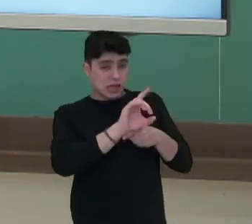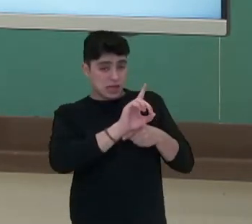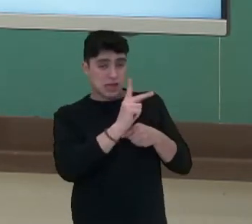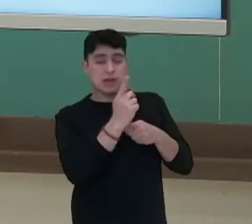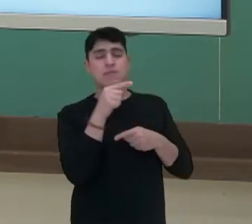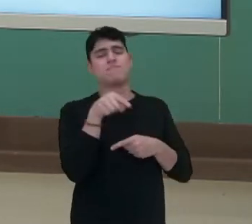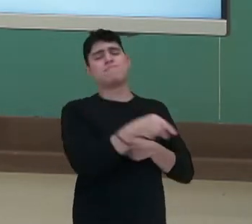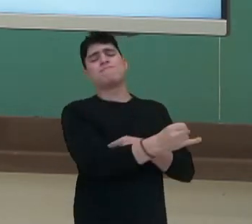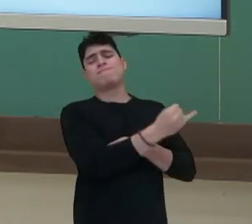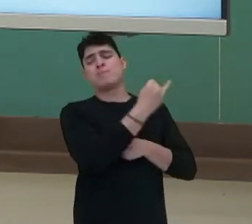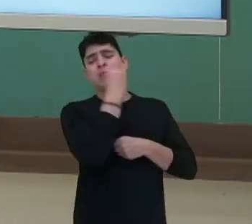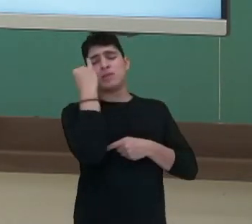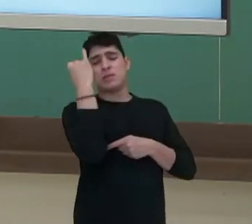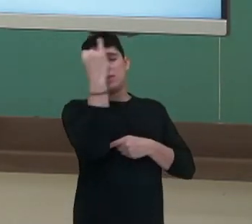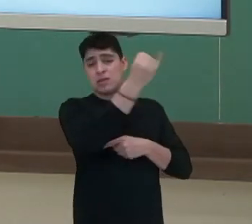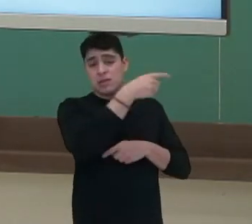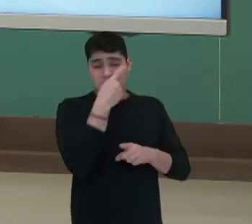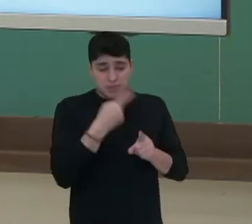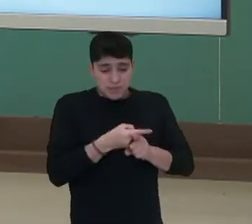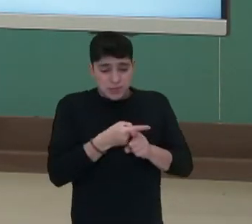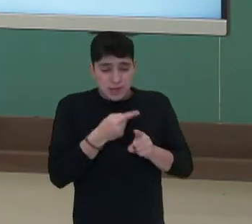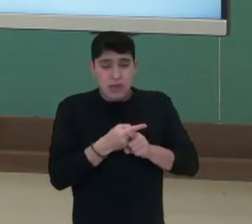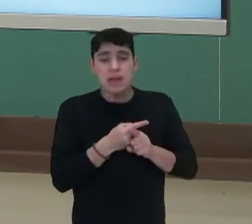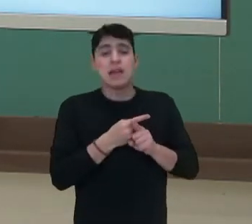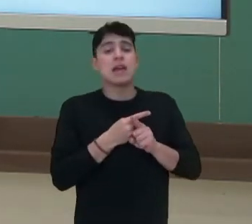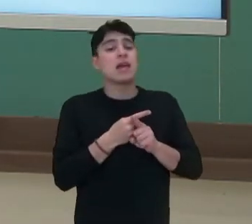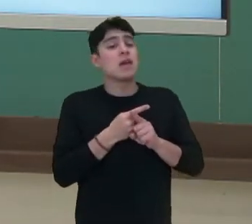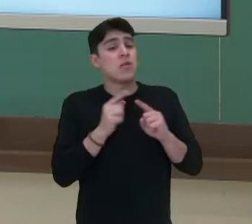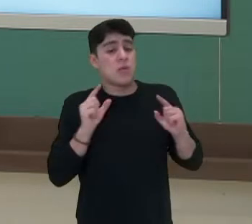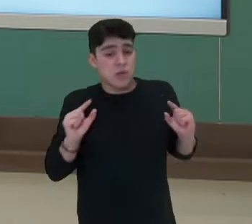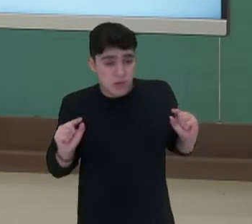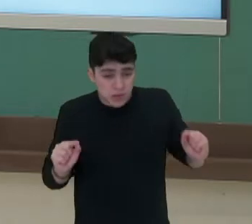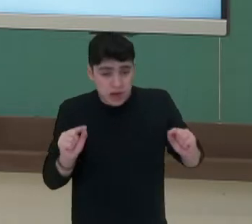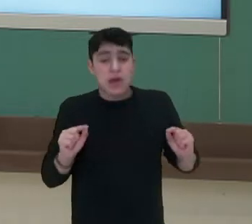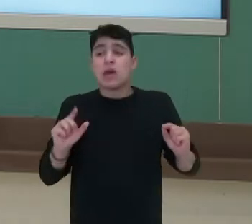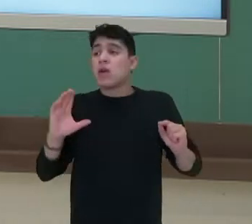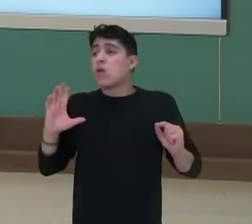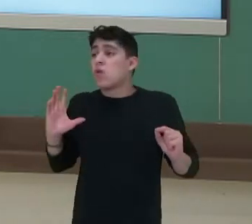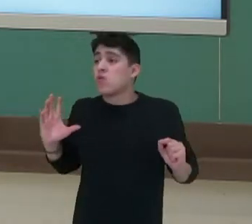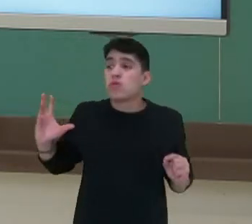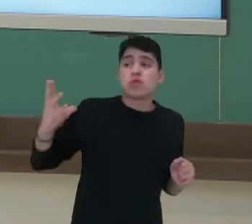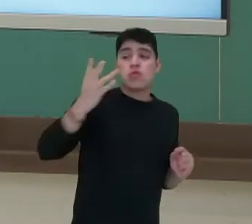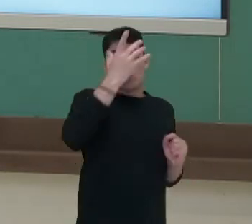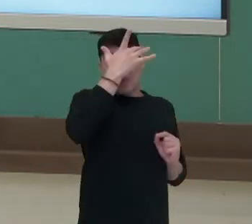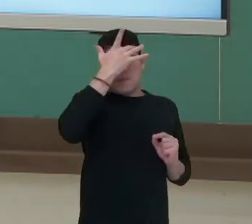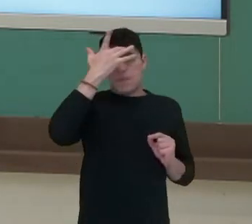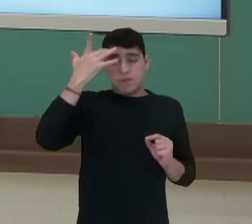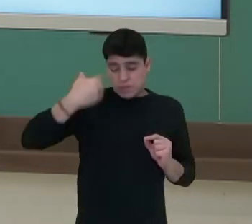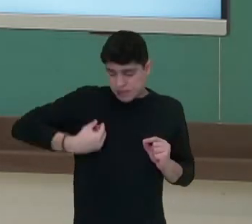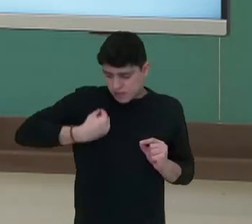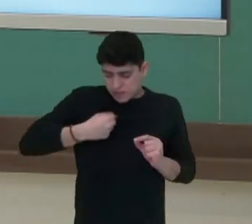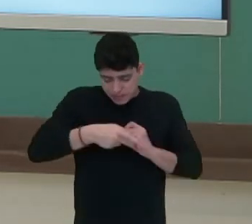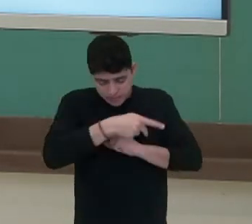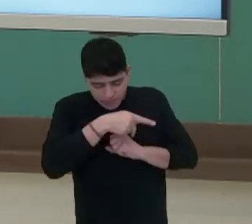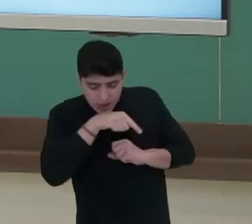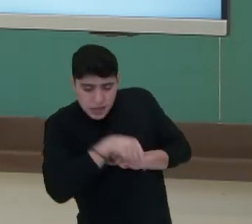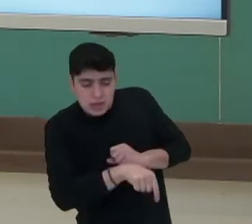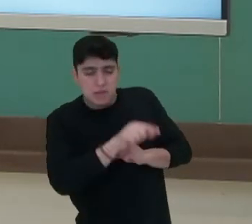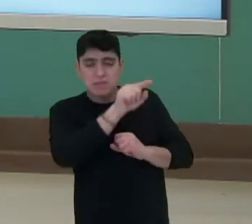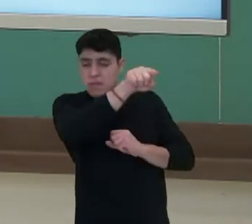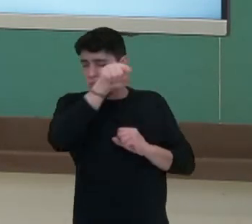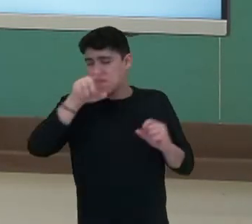abrangência que eles possuem, pois, de modo geral, todos os cidadãos de qualquer país, em alguma medida,